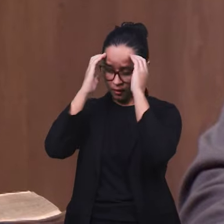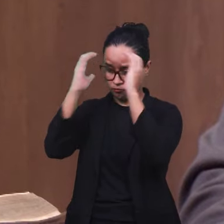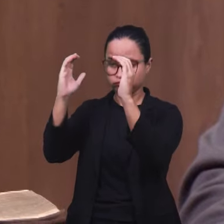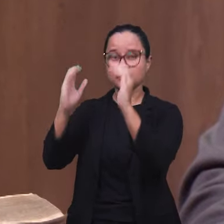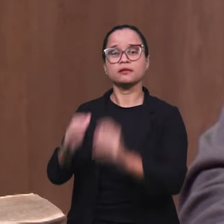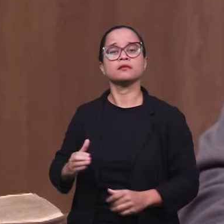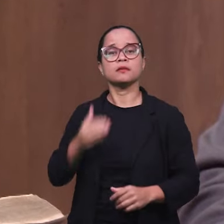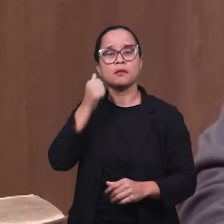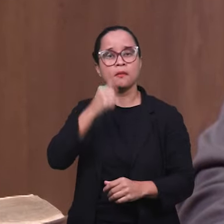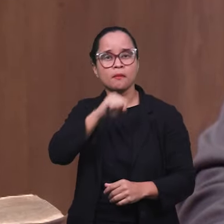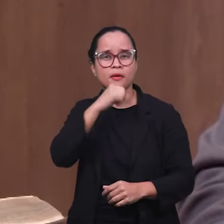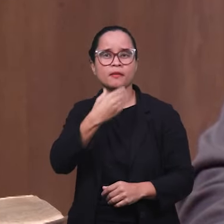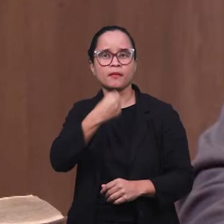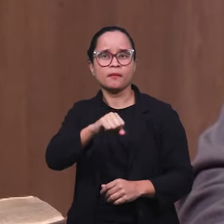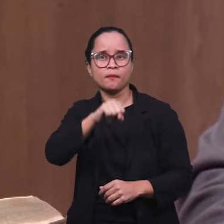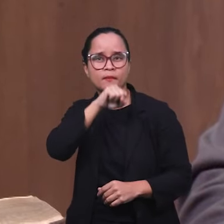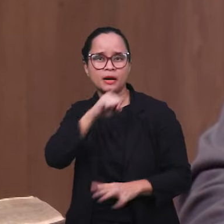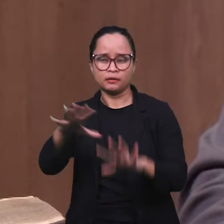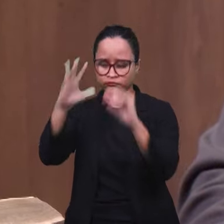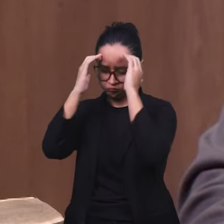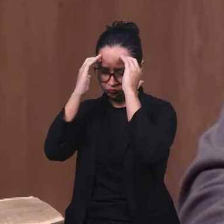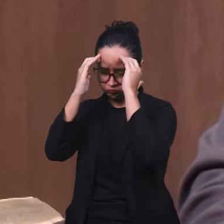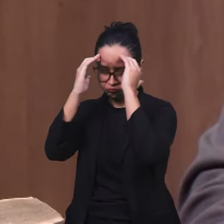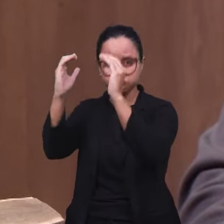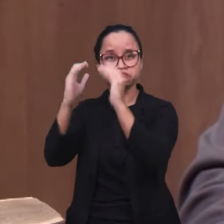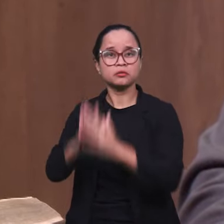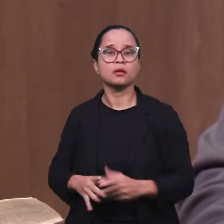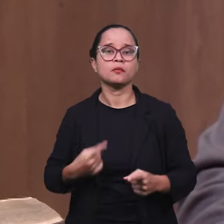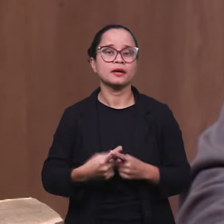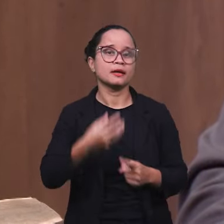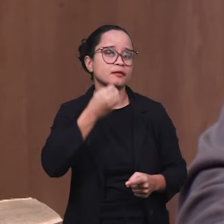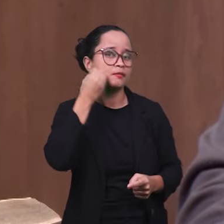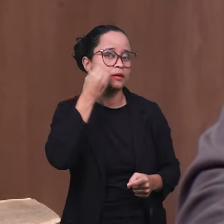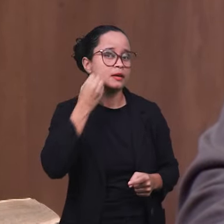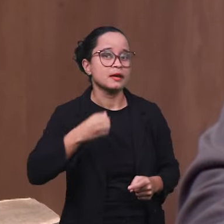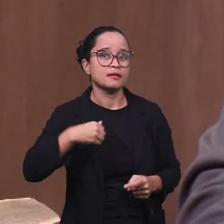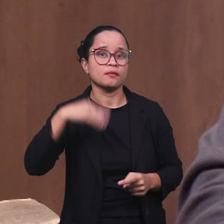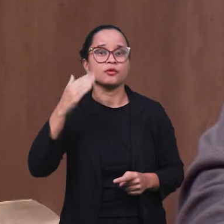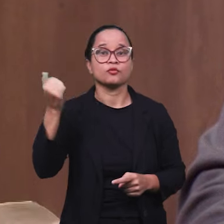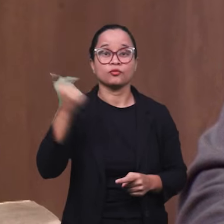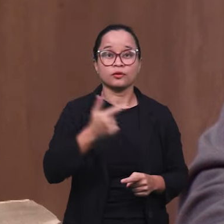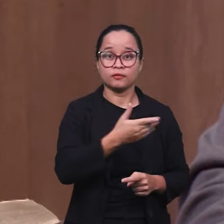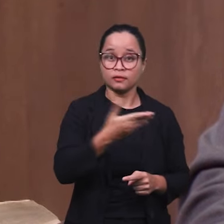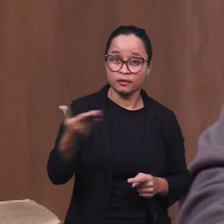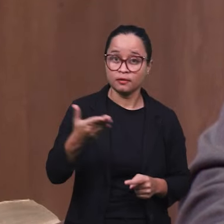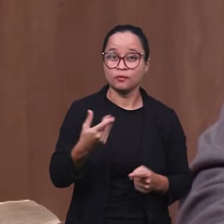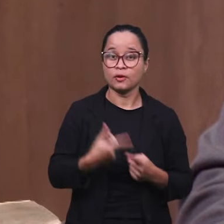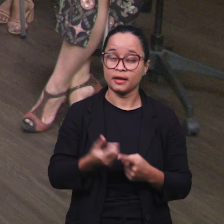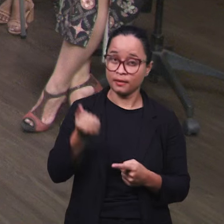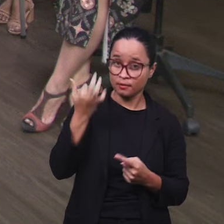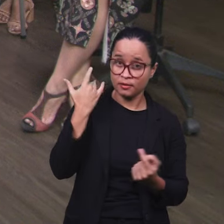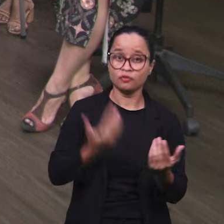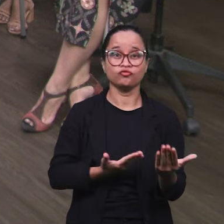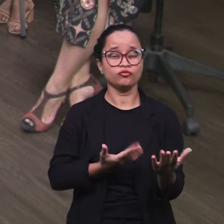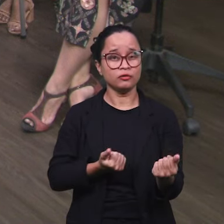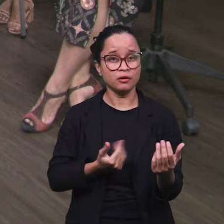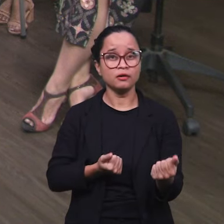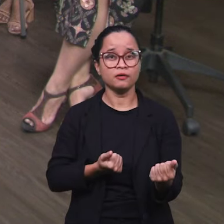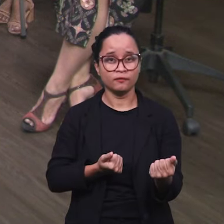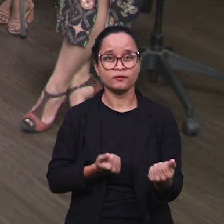mãe. Atende o que eles estão dizendo, que ele tem mais experiência do que vocês. Eles foram jovens como